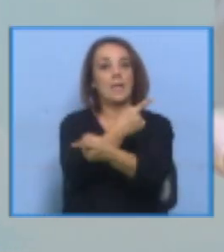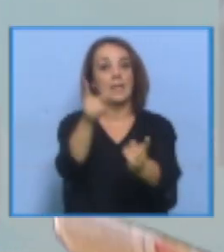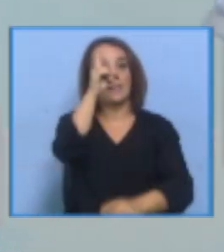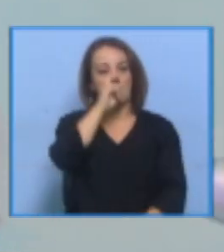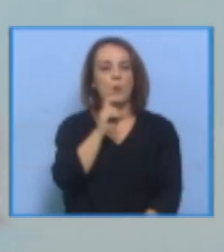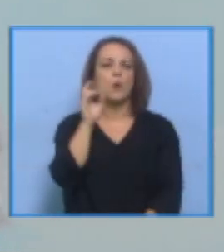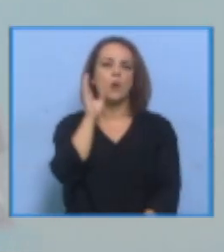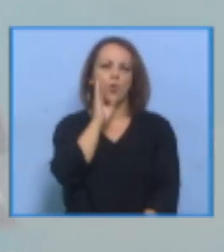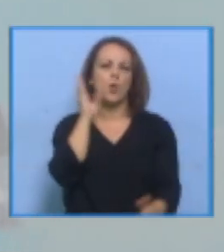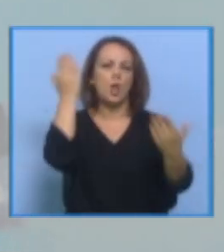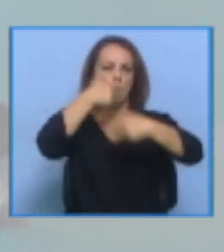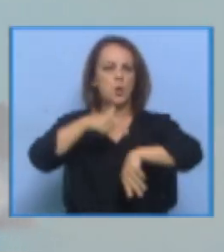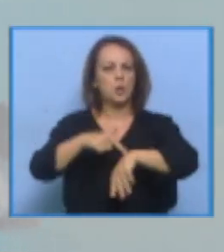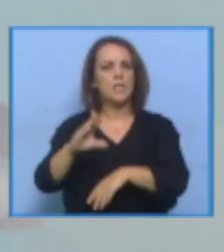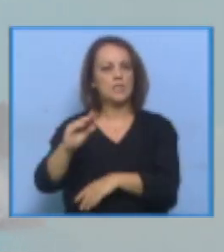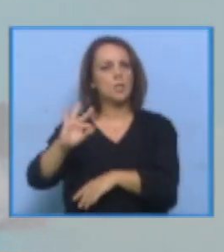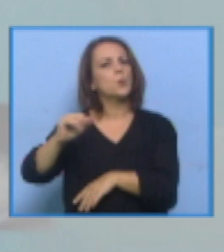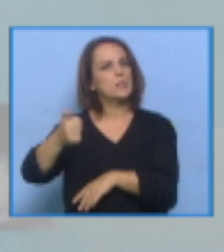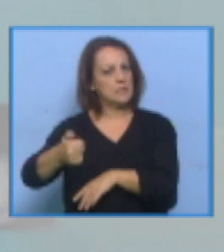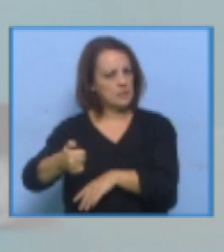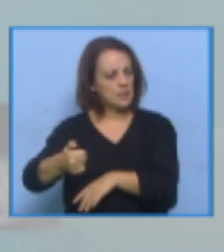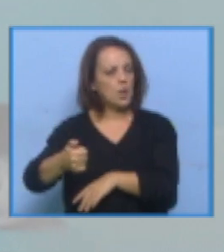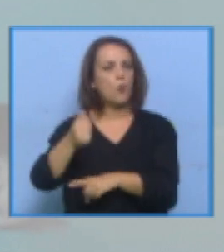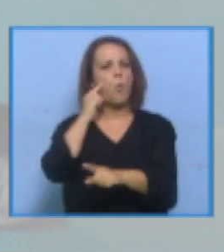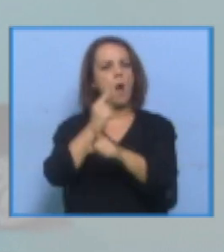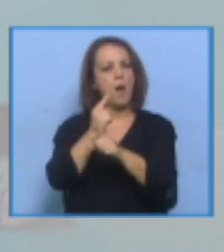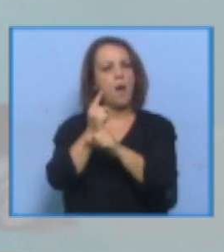noite, pelas 22h45, ainda pode